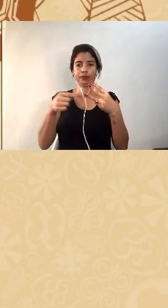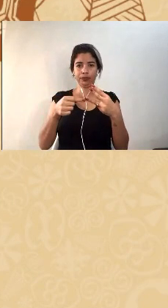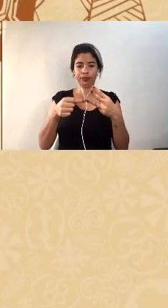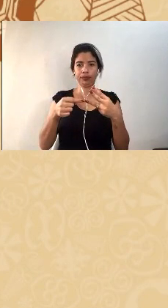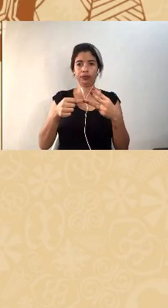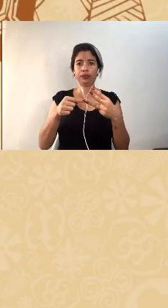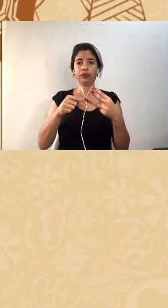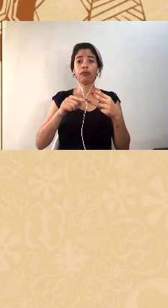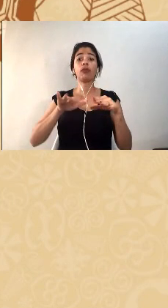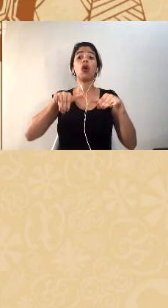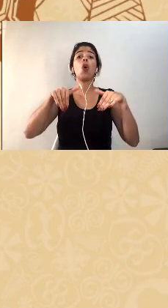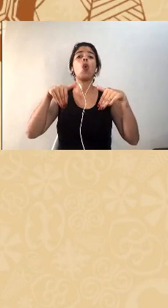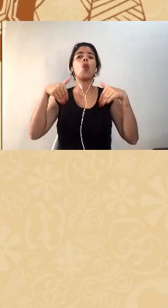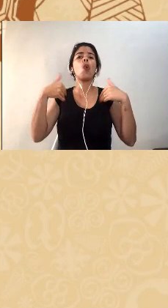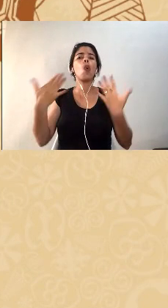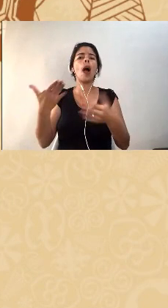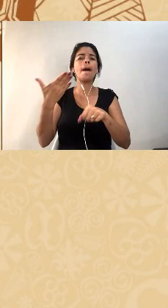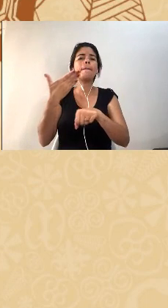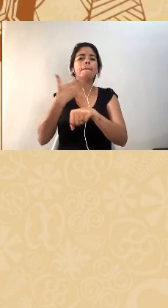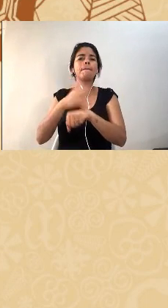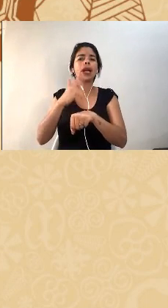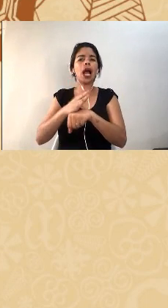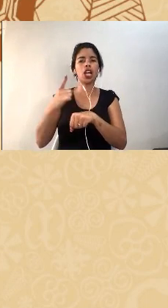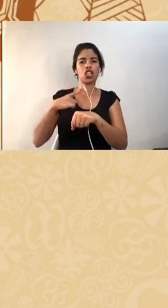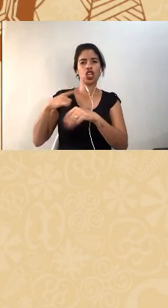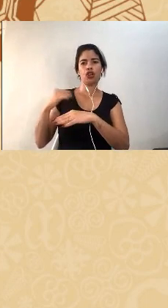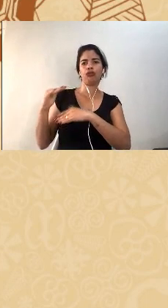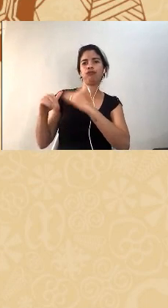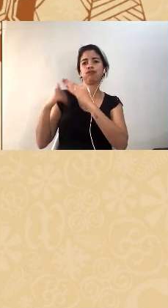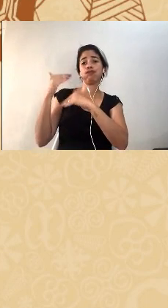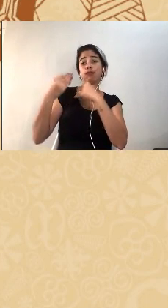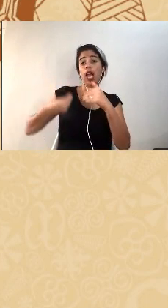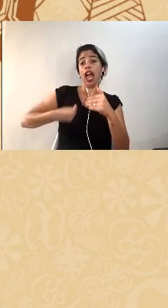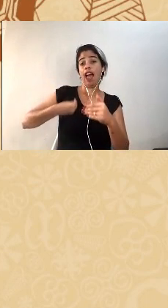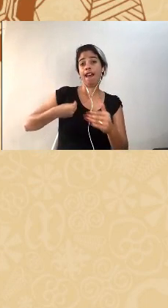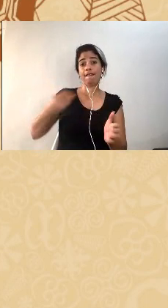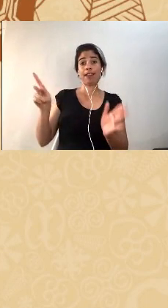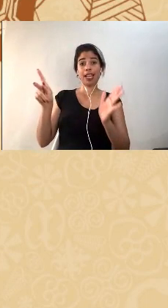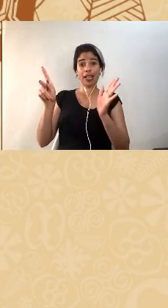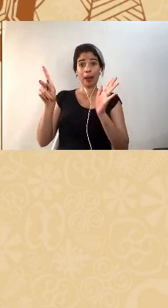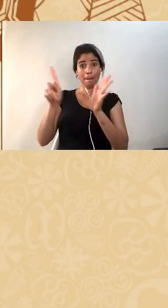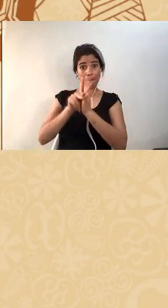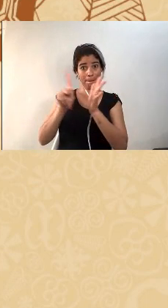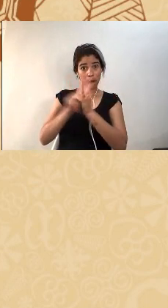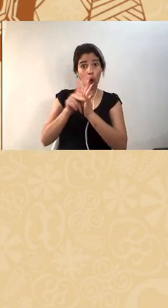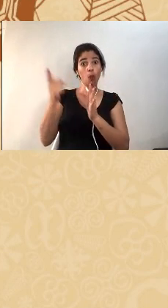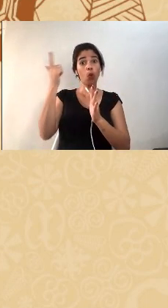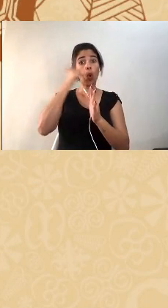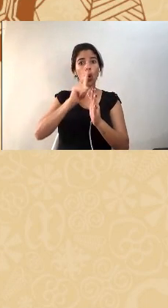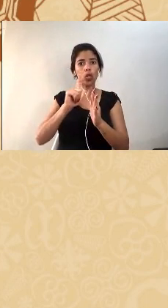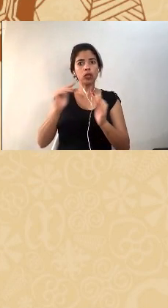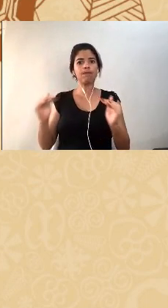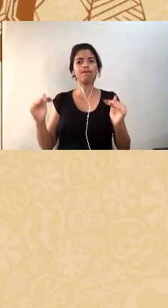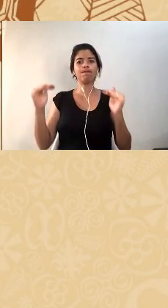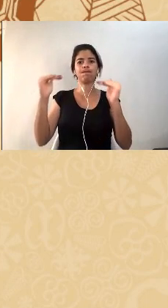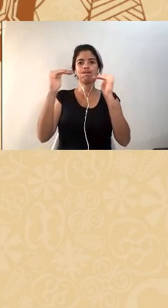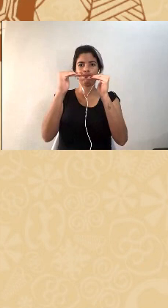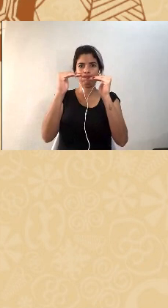Quais as práticas que construo no meu cotidiano para lutar por igualdade e justiça